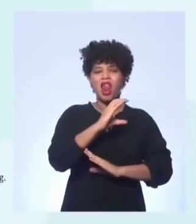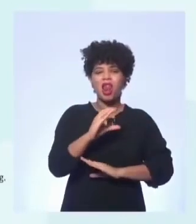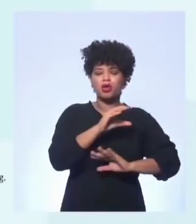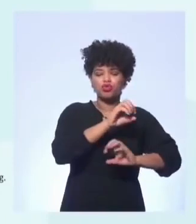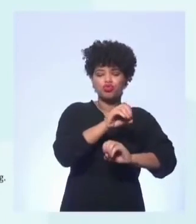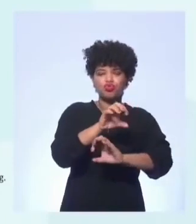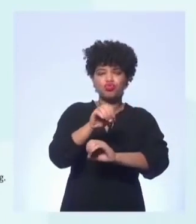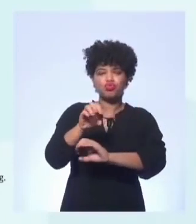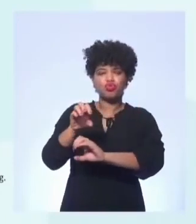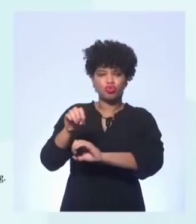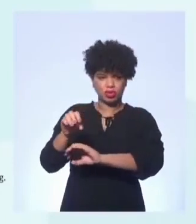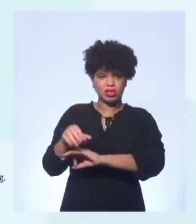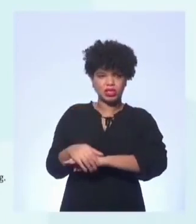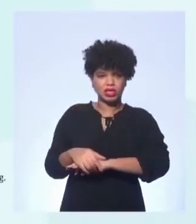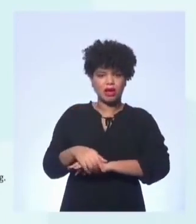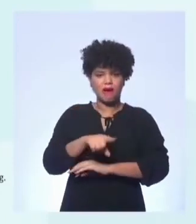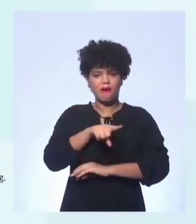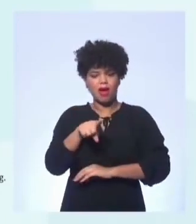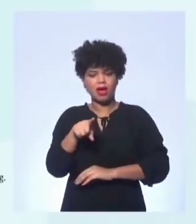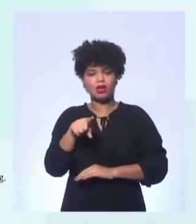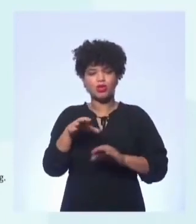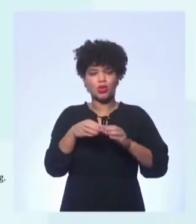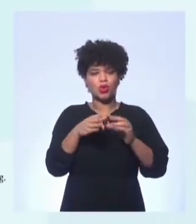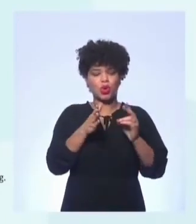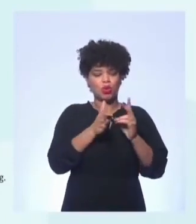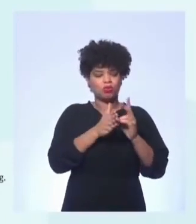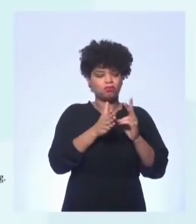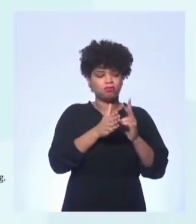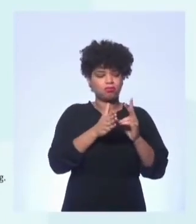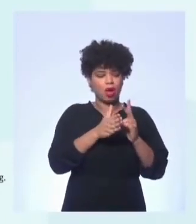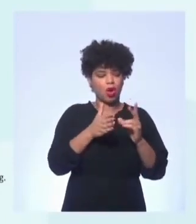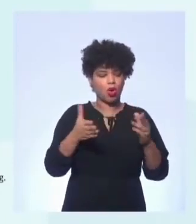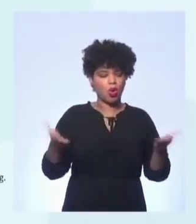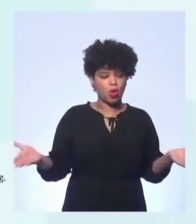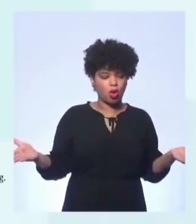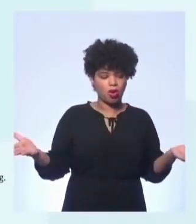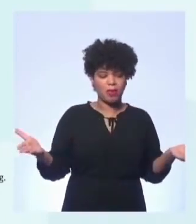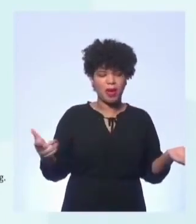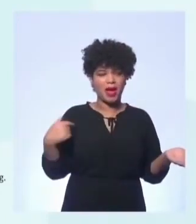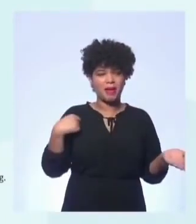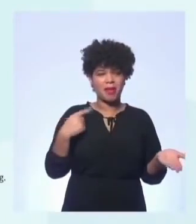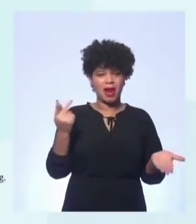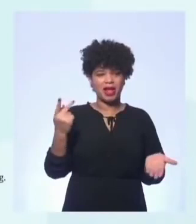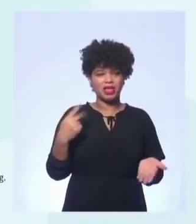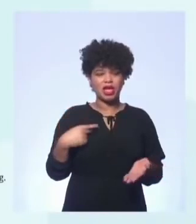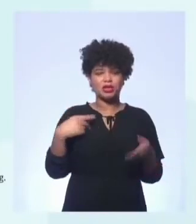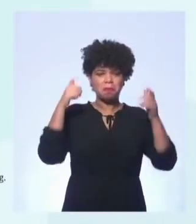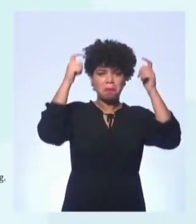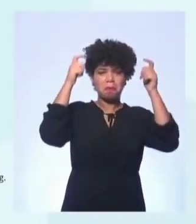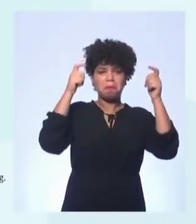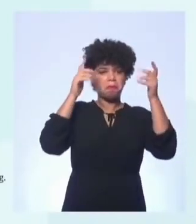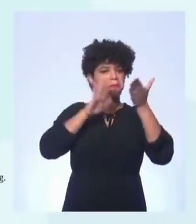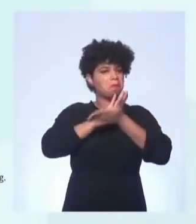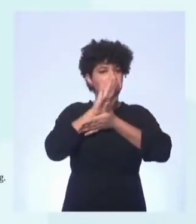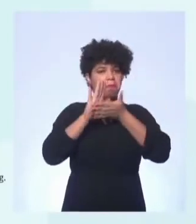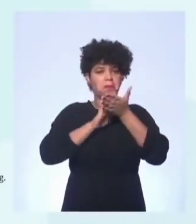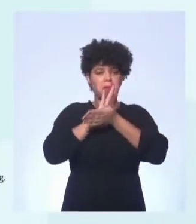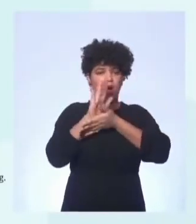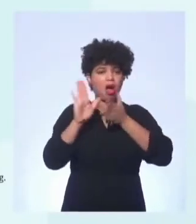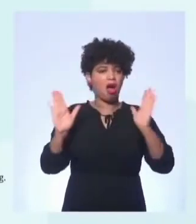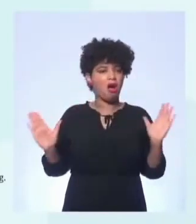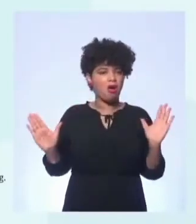Eles observaram que os indígenas, eles não tinham rei, que eles